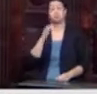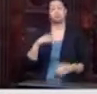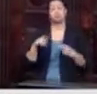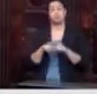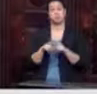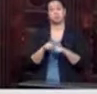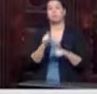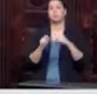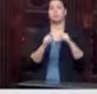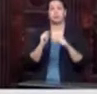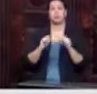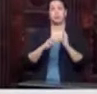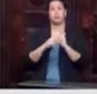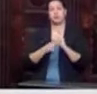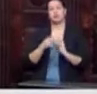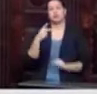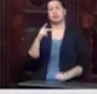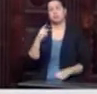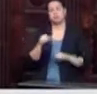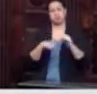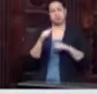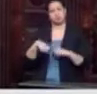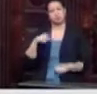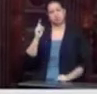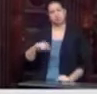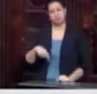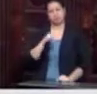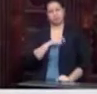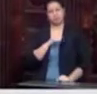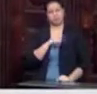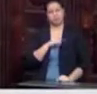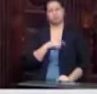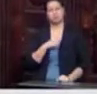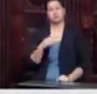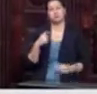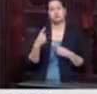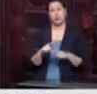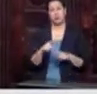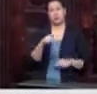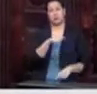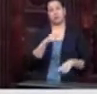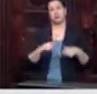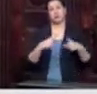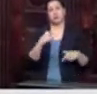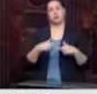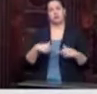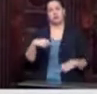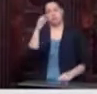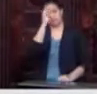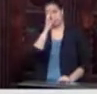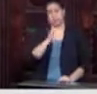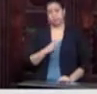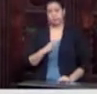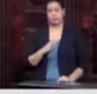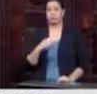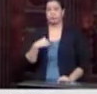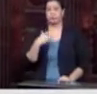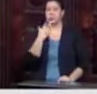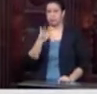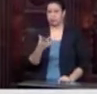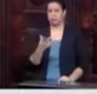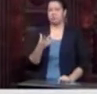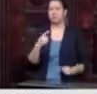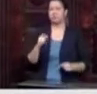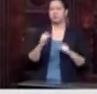mudanças, que são extremamente perversas para as condições de vida dos trabalhadores do Brasil. Eu estou me referindo